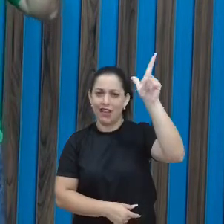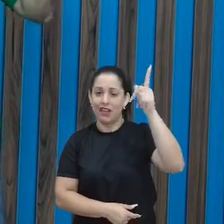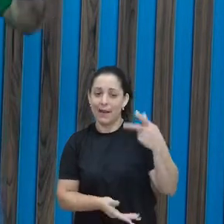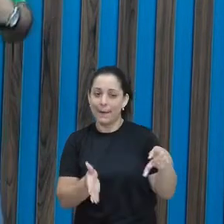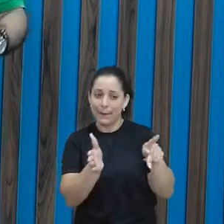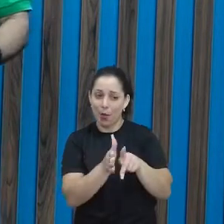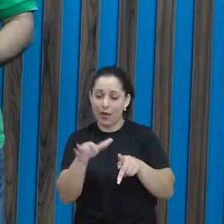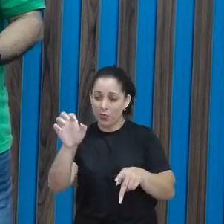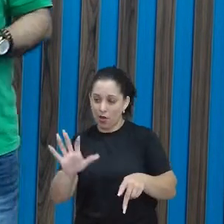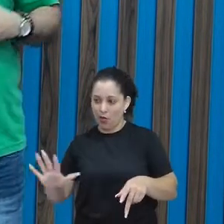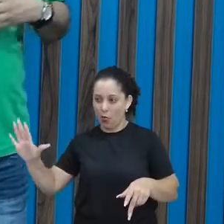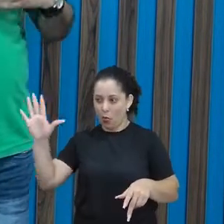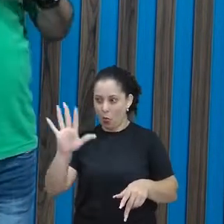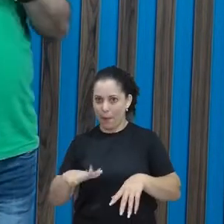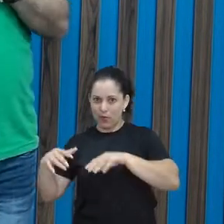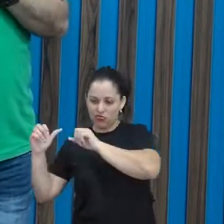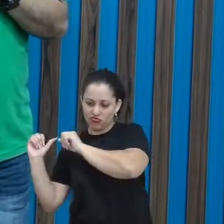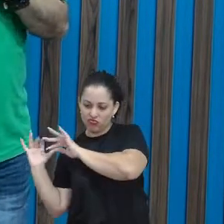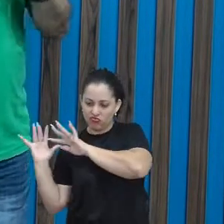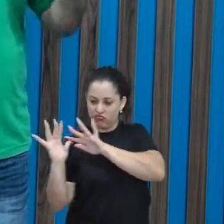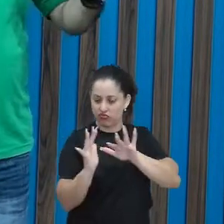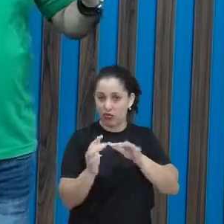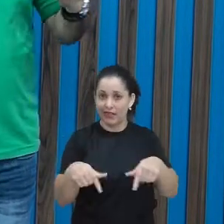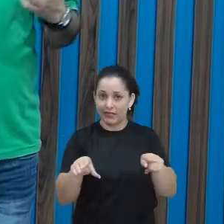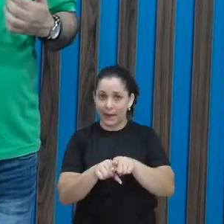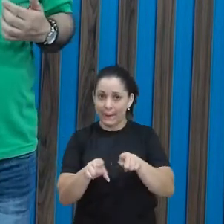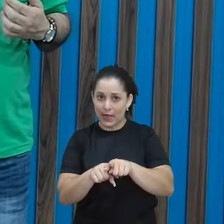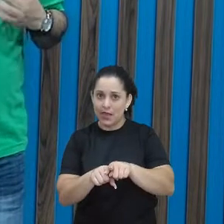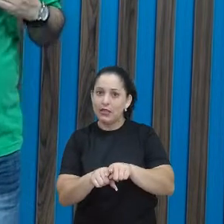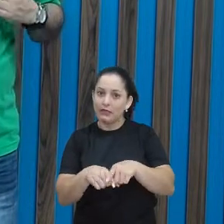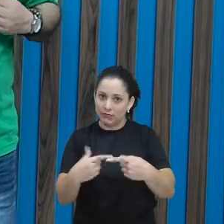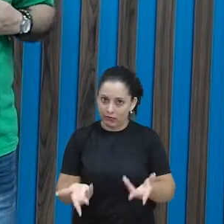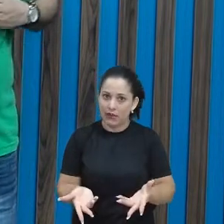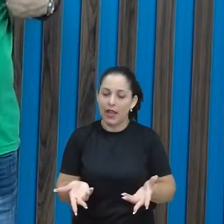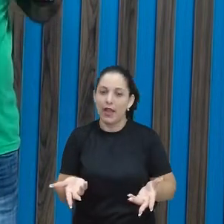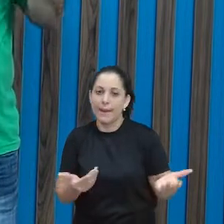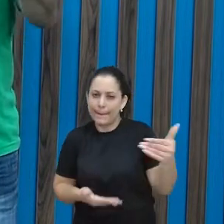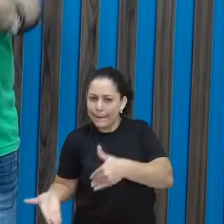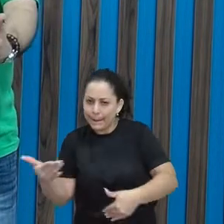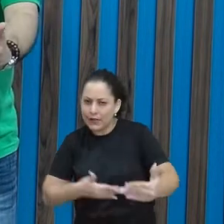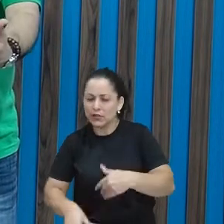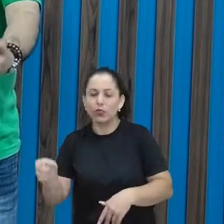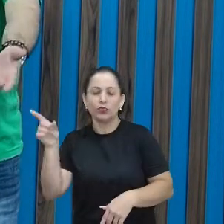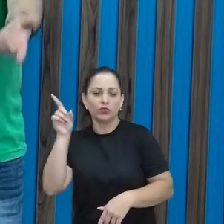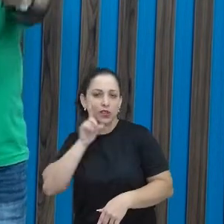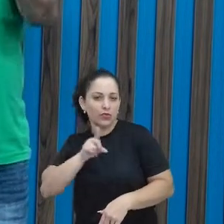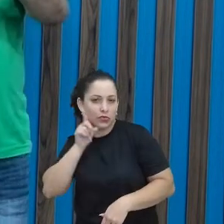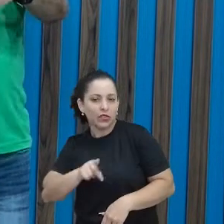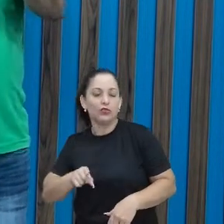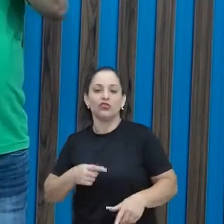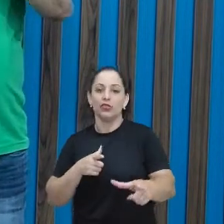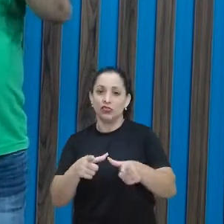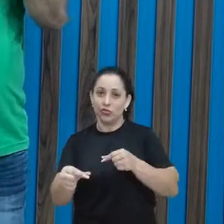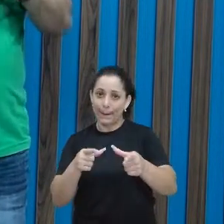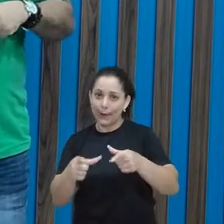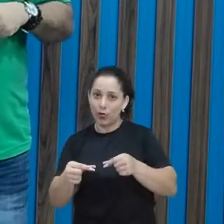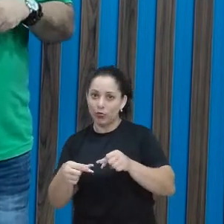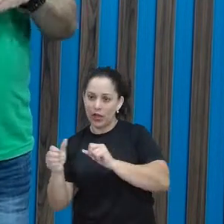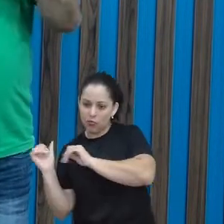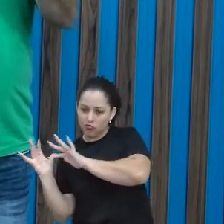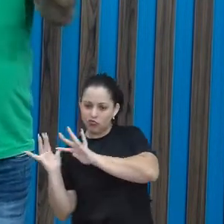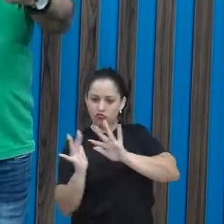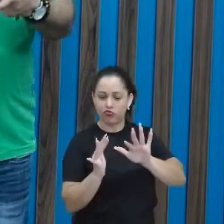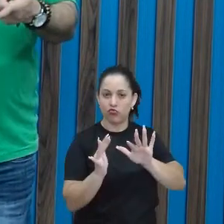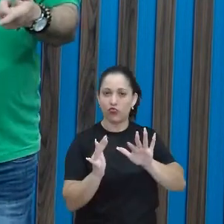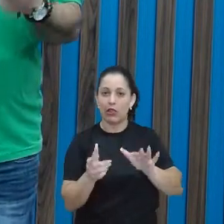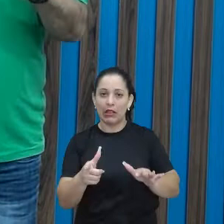os europeus, né, mais Japão, né, Estados Unidos, estavam levando civilização para aqueles territórios